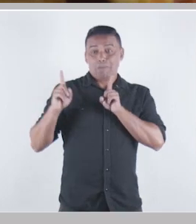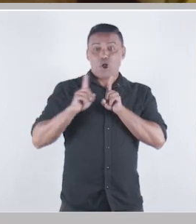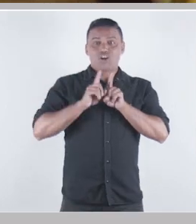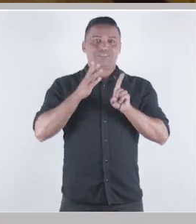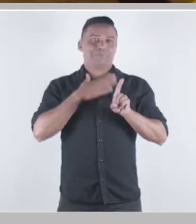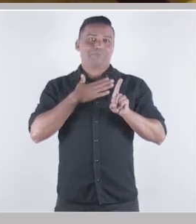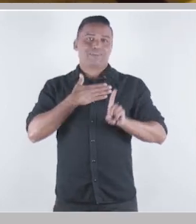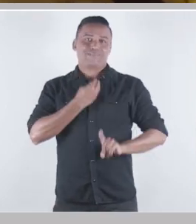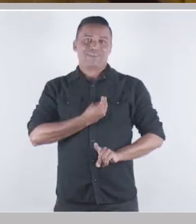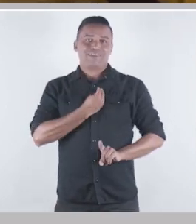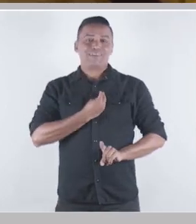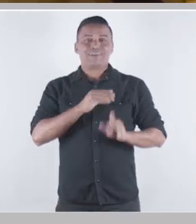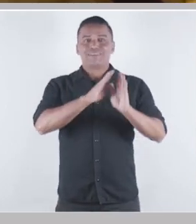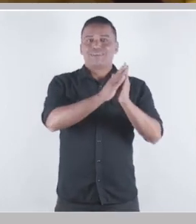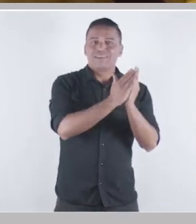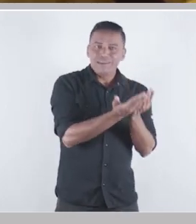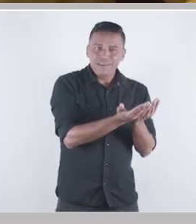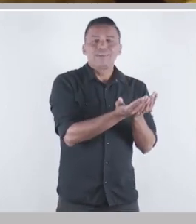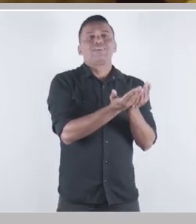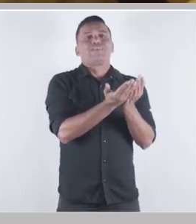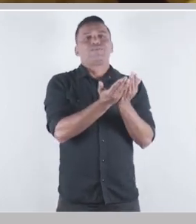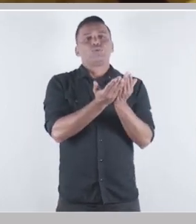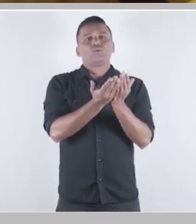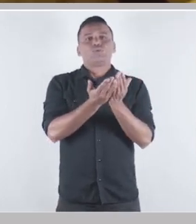Livros, séries de TV,